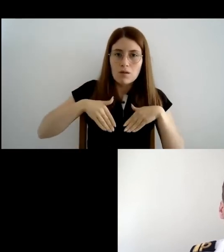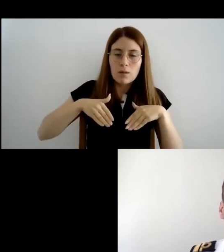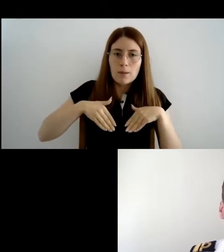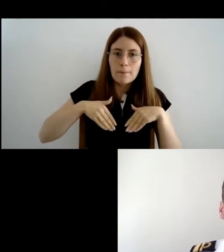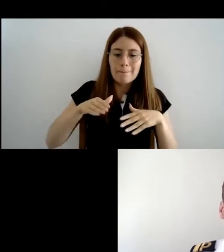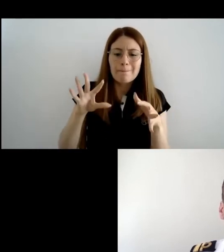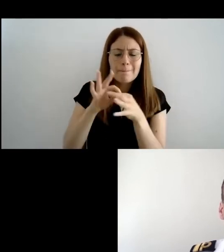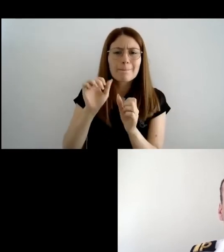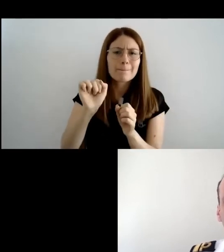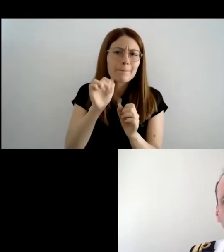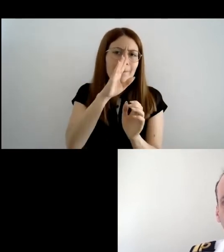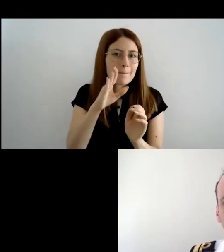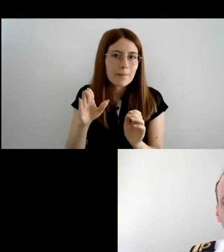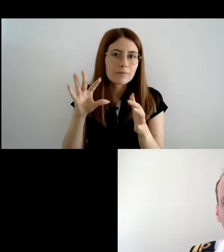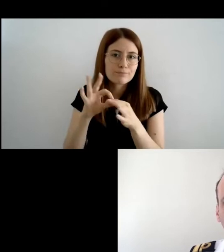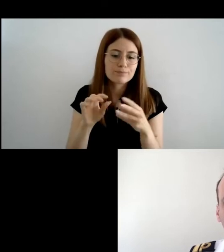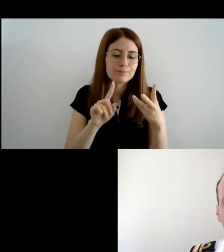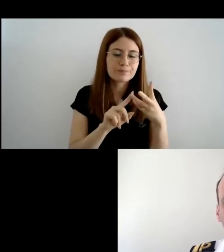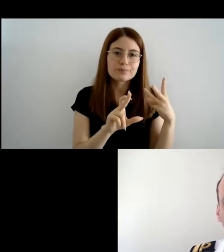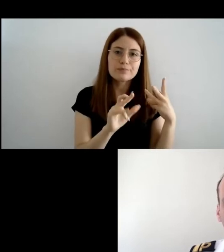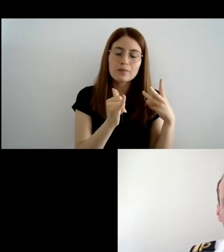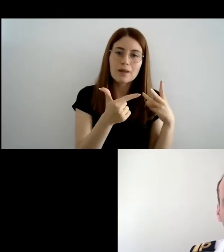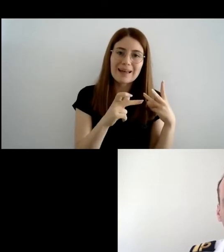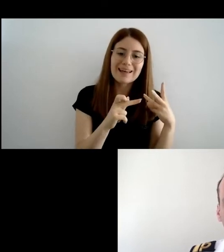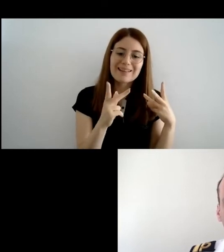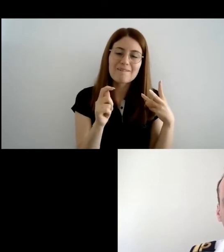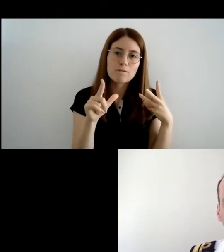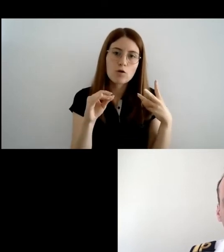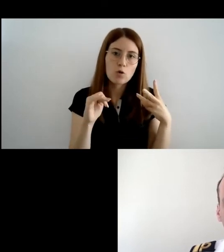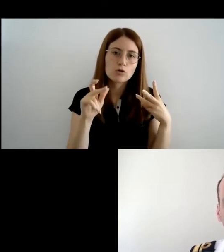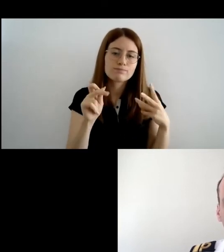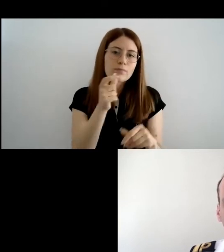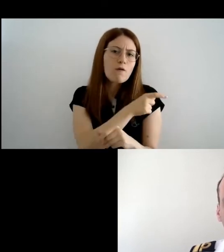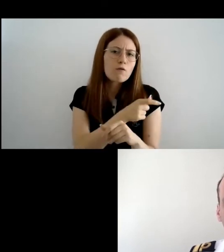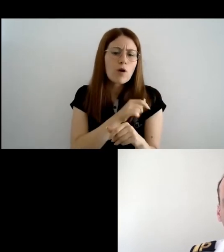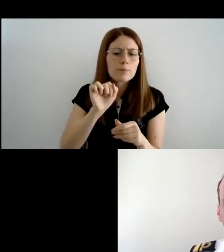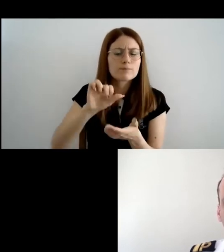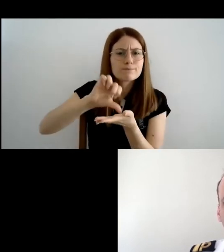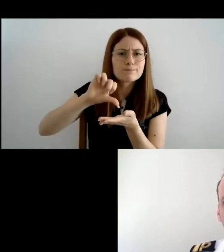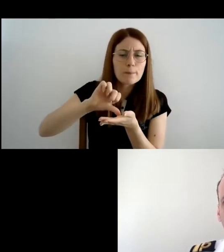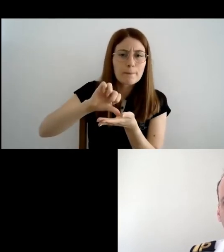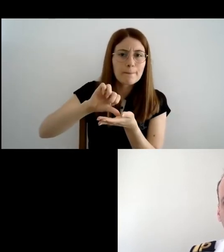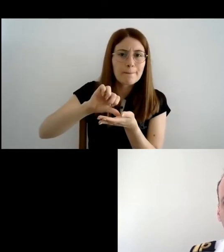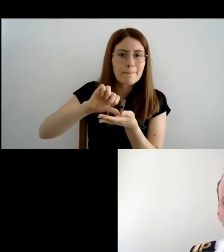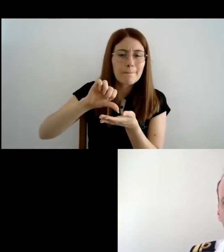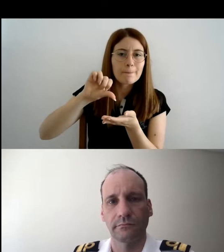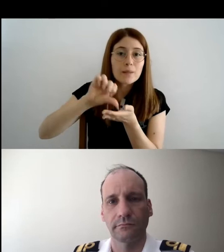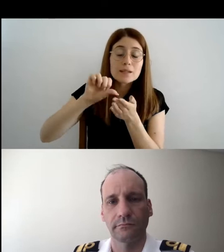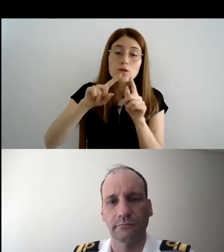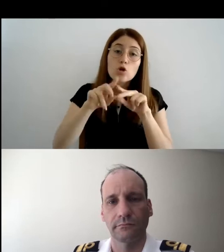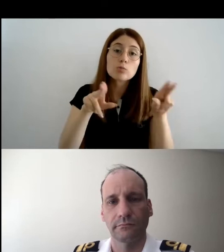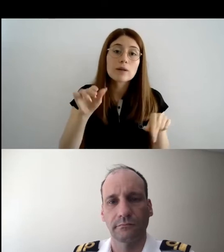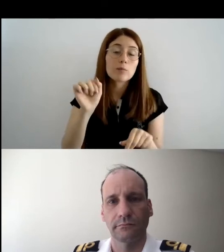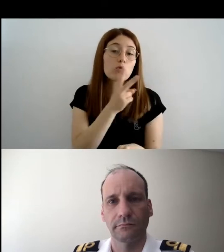na área de operações, Rita Veloso, vogal do Conselho de Administração do Centro Hospitalar Universitário do Porto